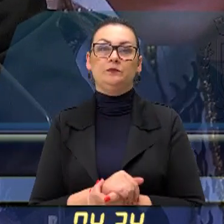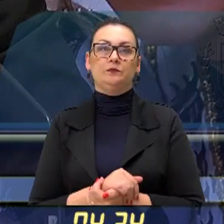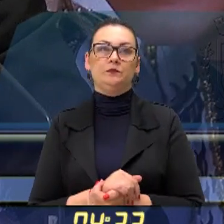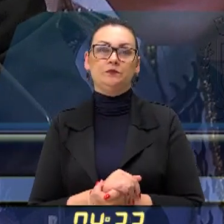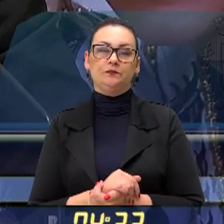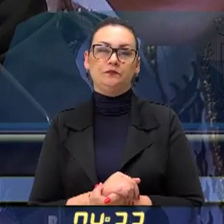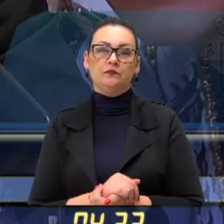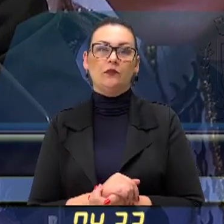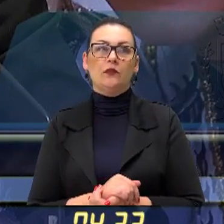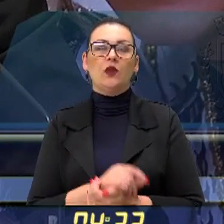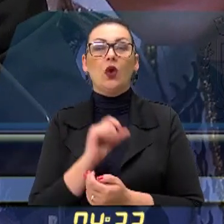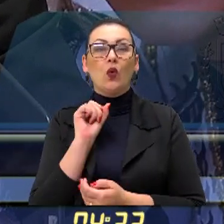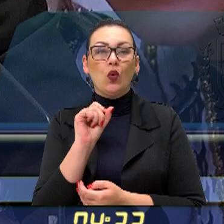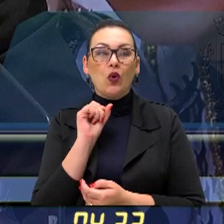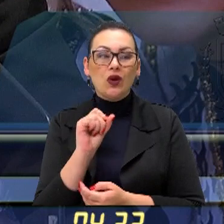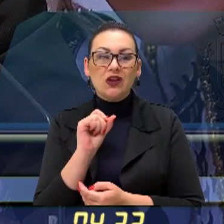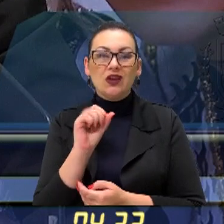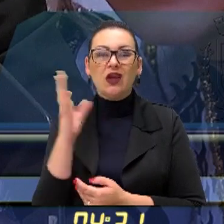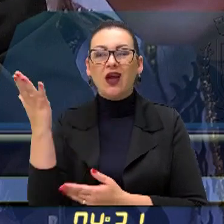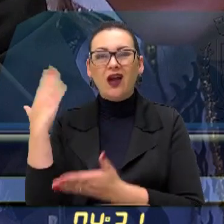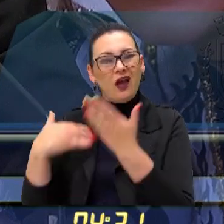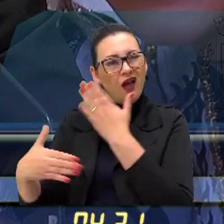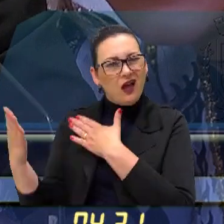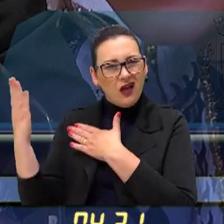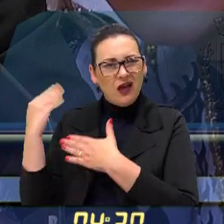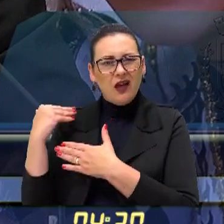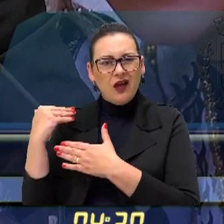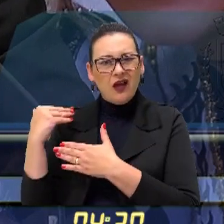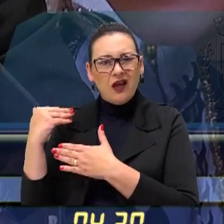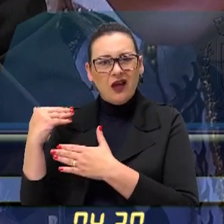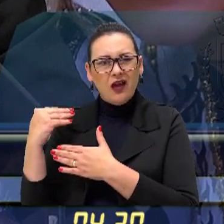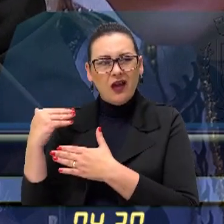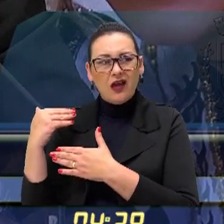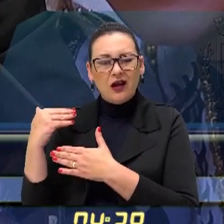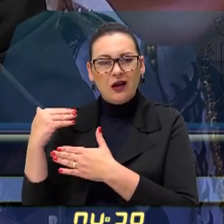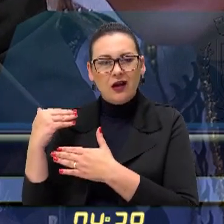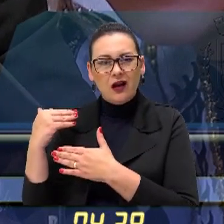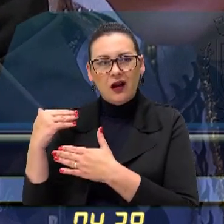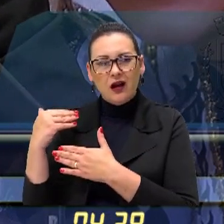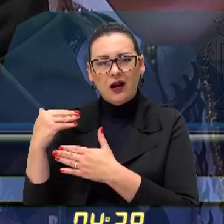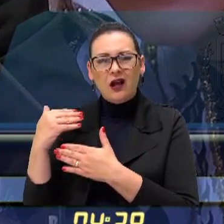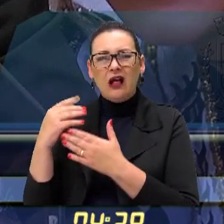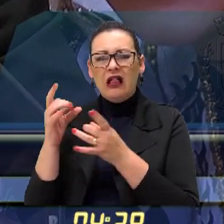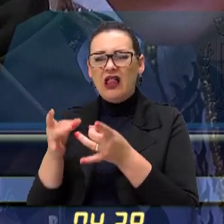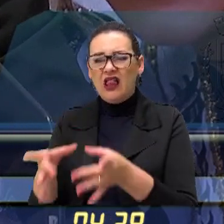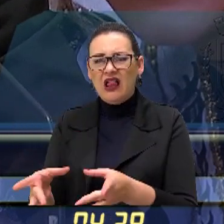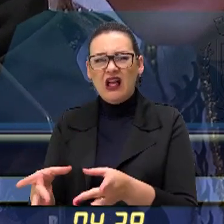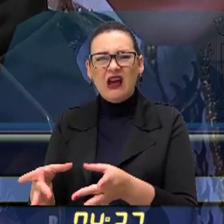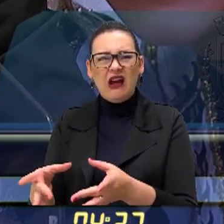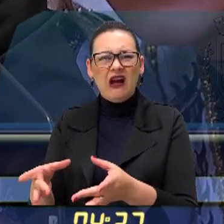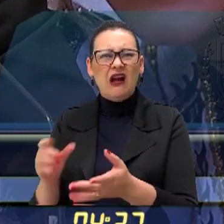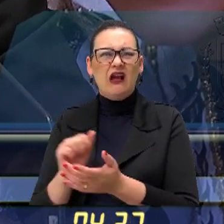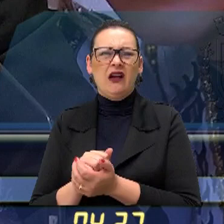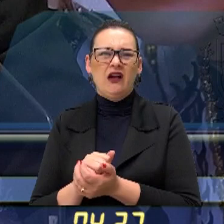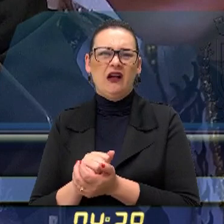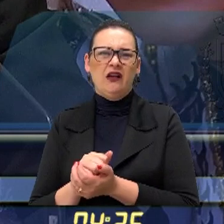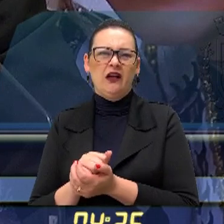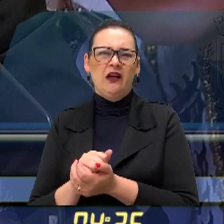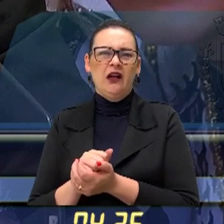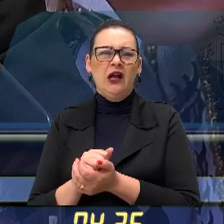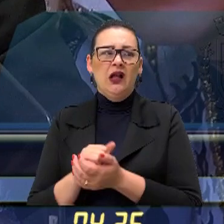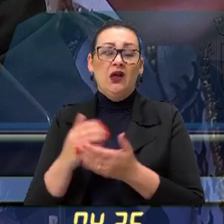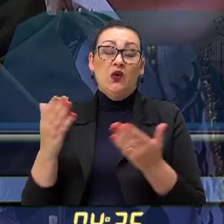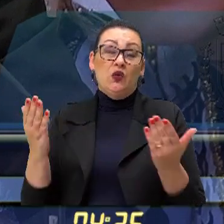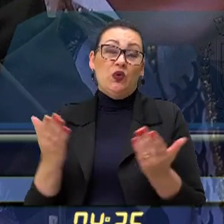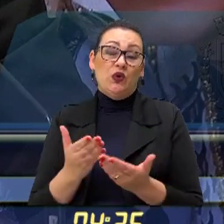O que era aquilo ali na Galvão Costa, um galpão que estava ali abandonado, e